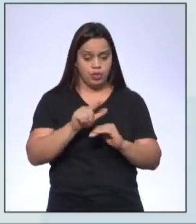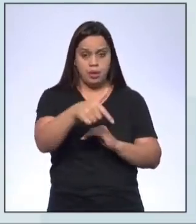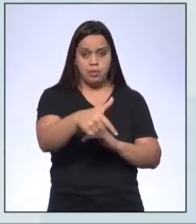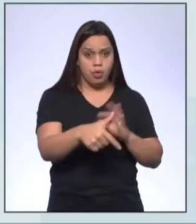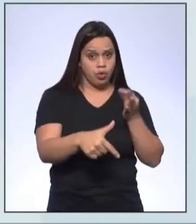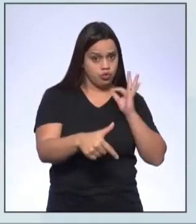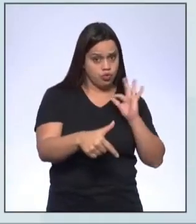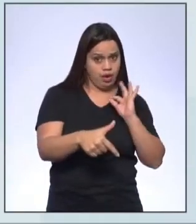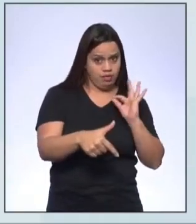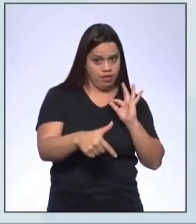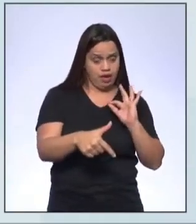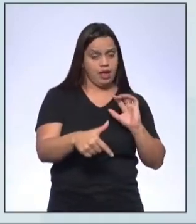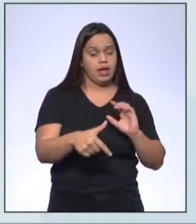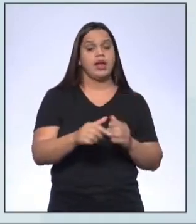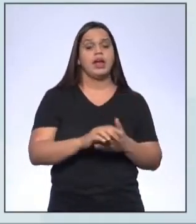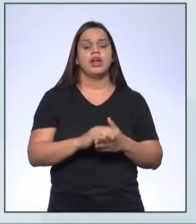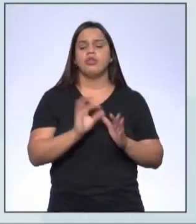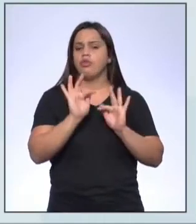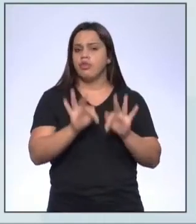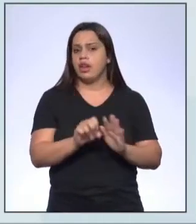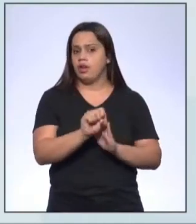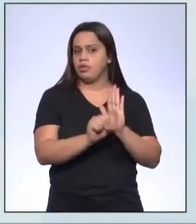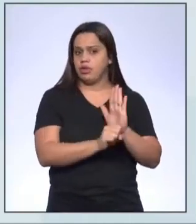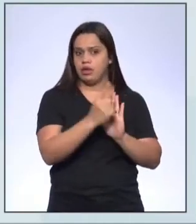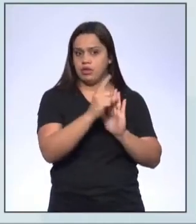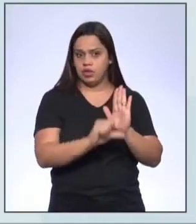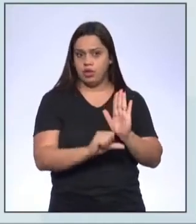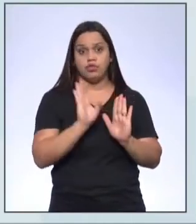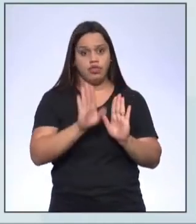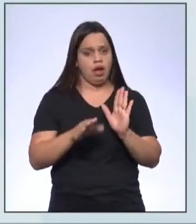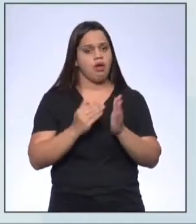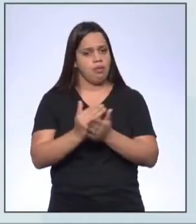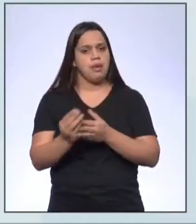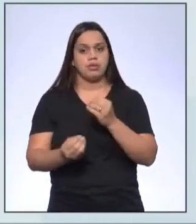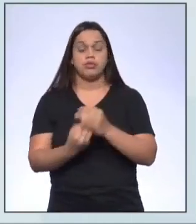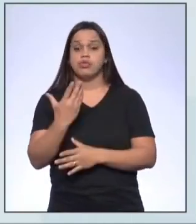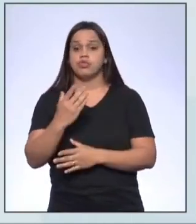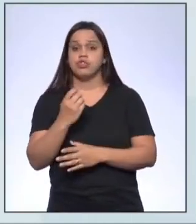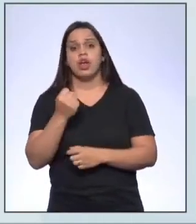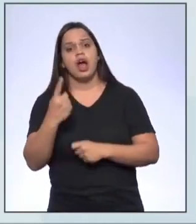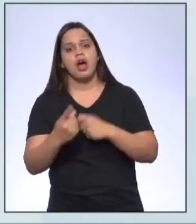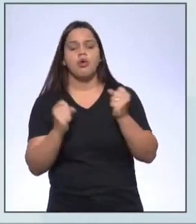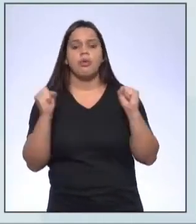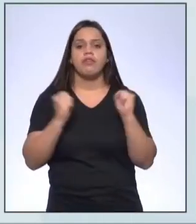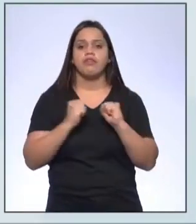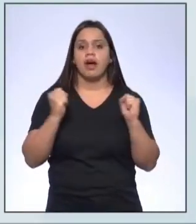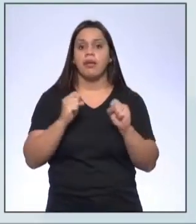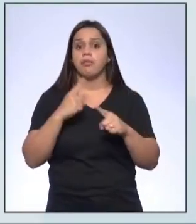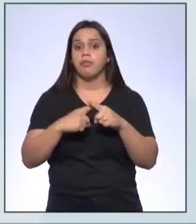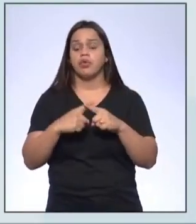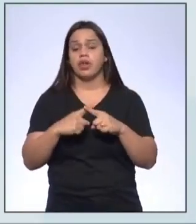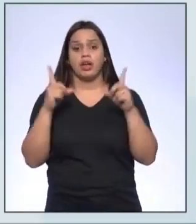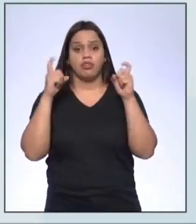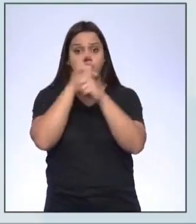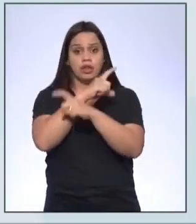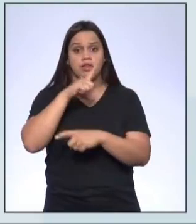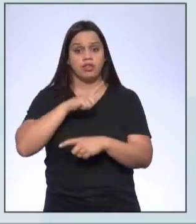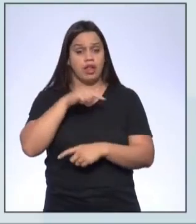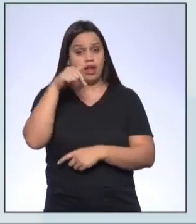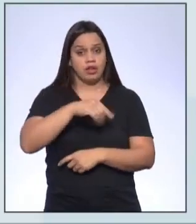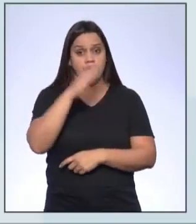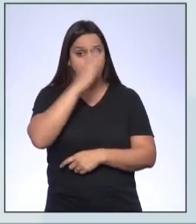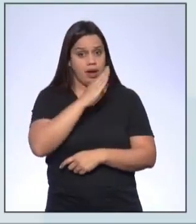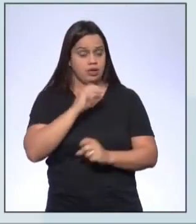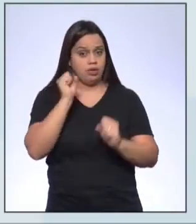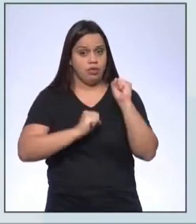ainda nos finais do século XIX, nós já temos algumas fábricas aqui. Né? A dificuldade de ter fábricas no Brasil é a questão